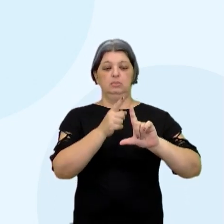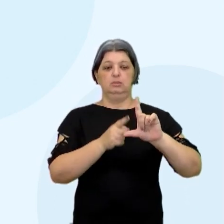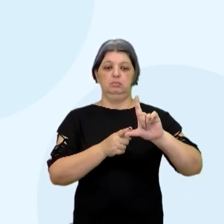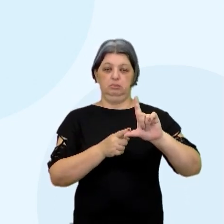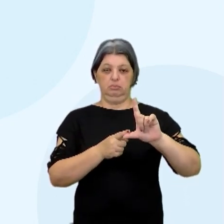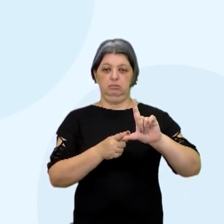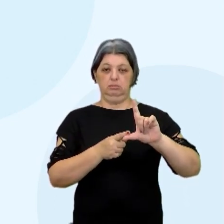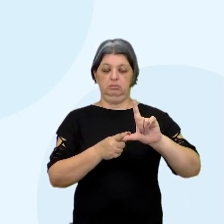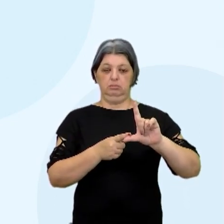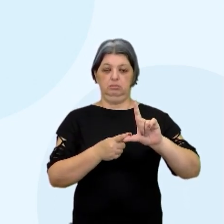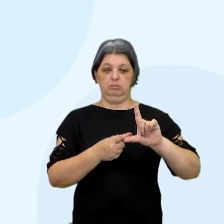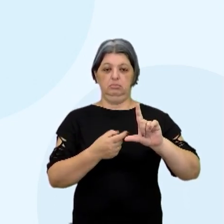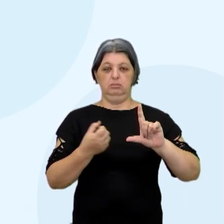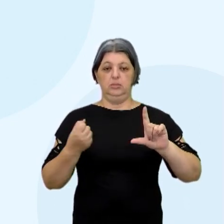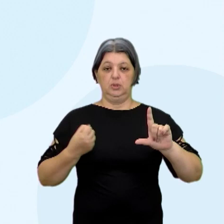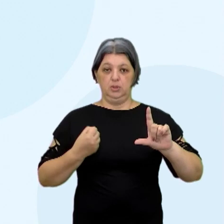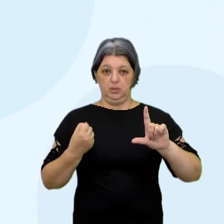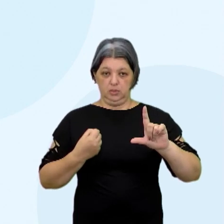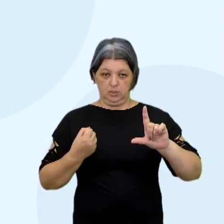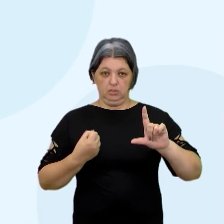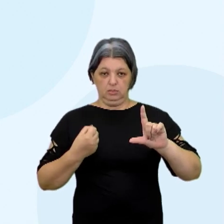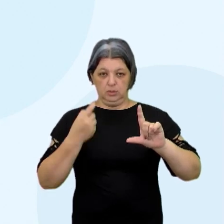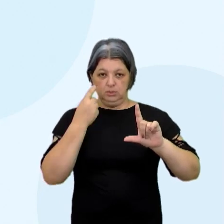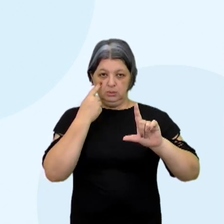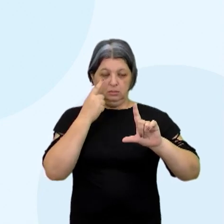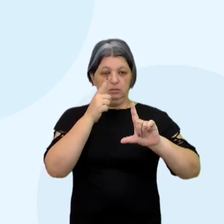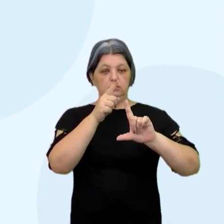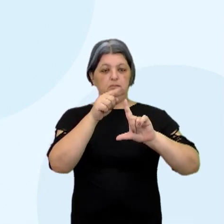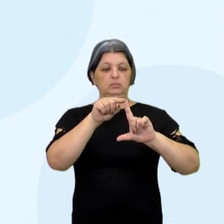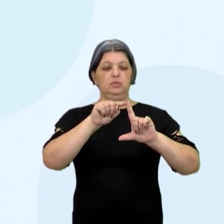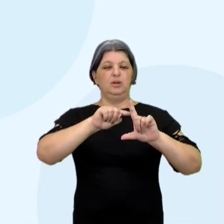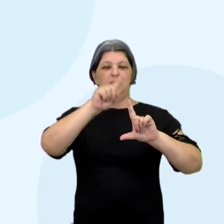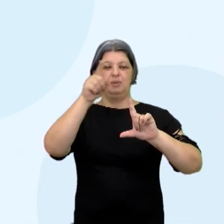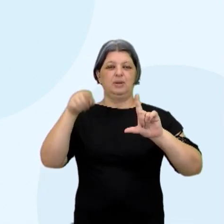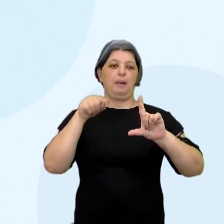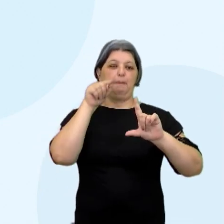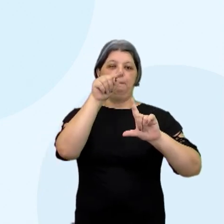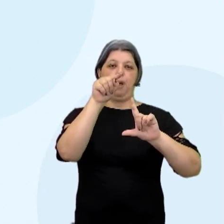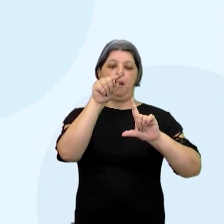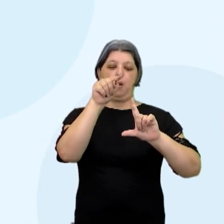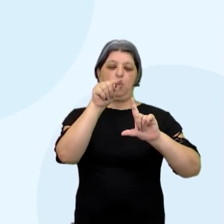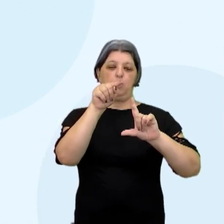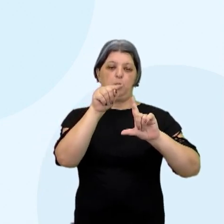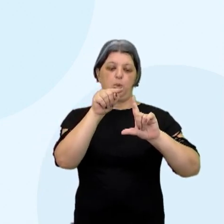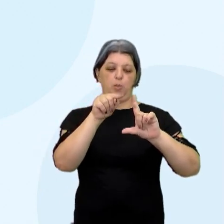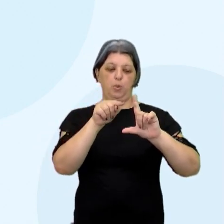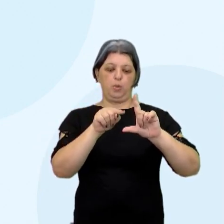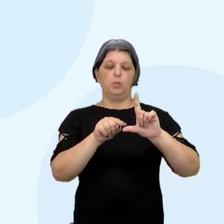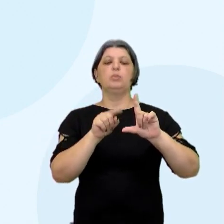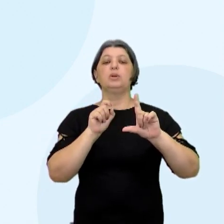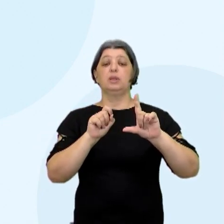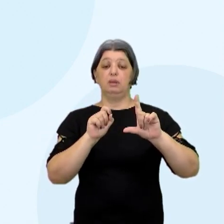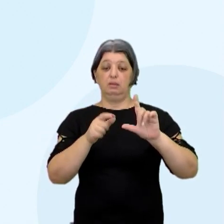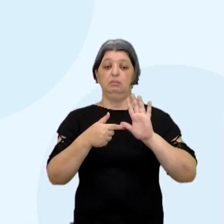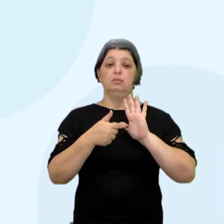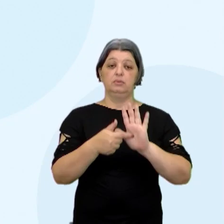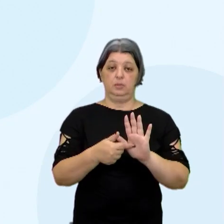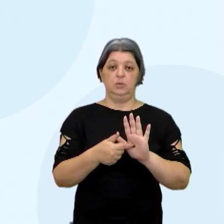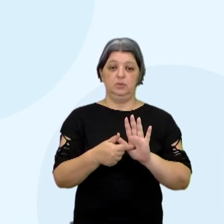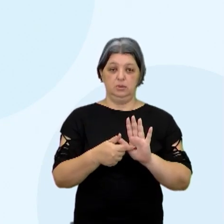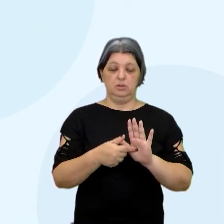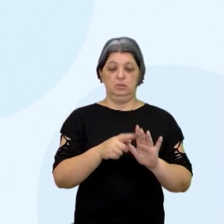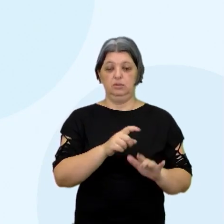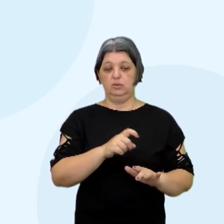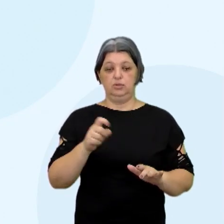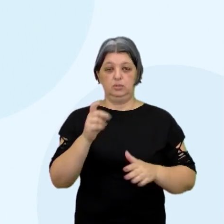número do Xis que representam lápis em simular e desce até lá embaixo para ver quem é esse número X que